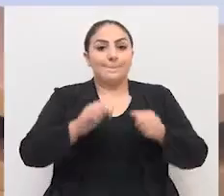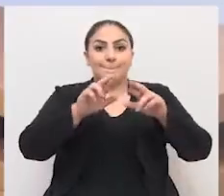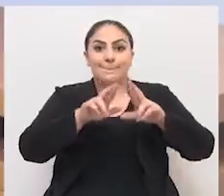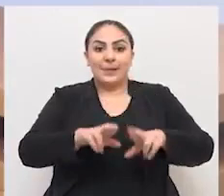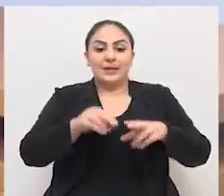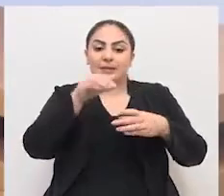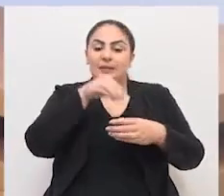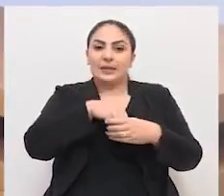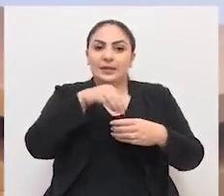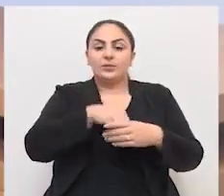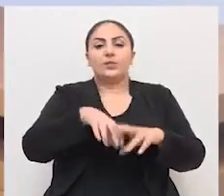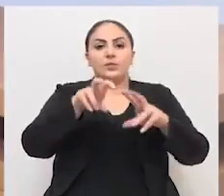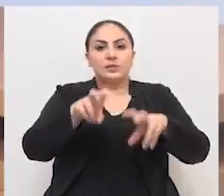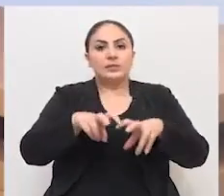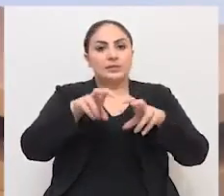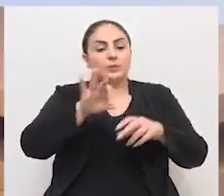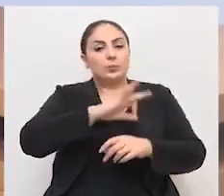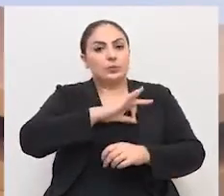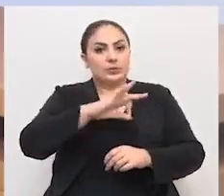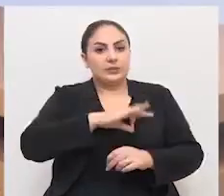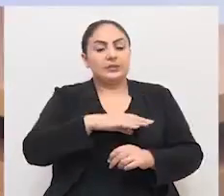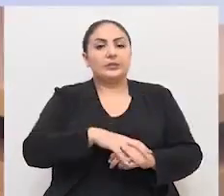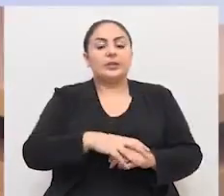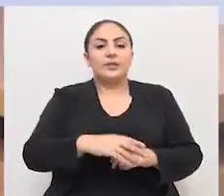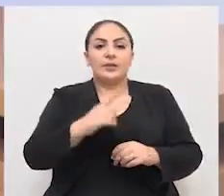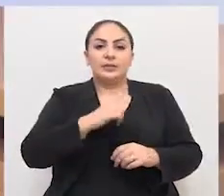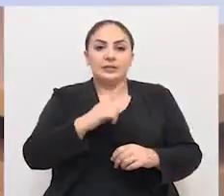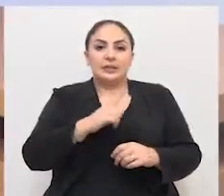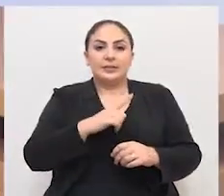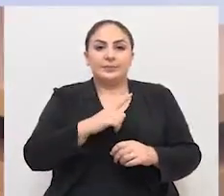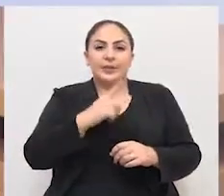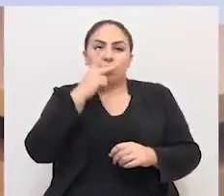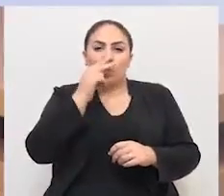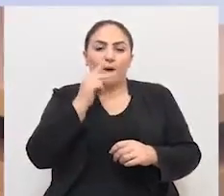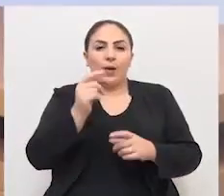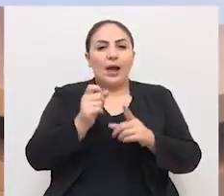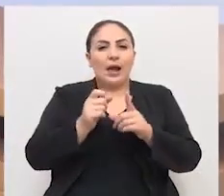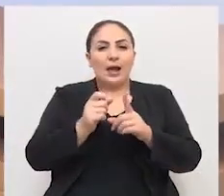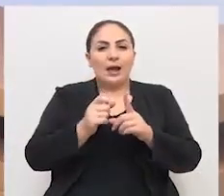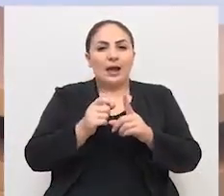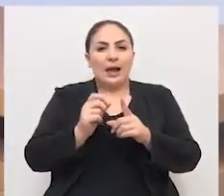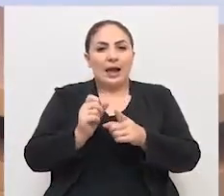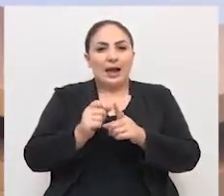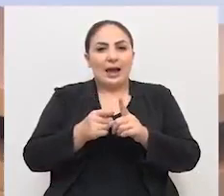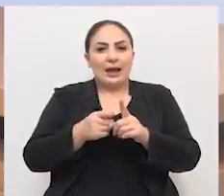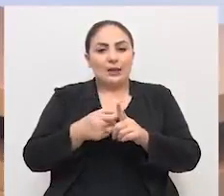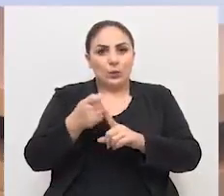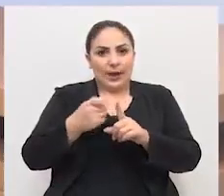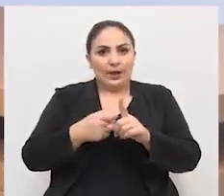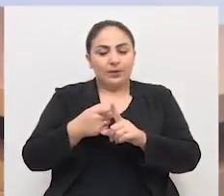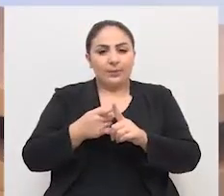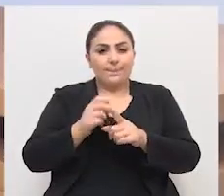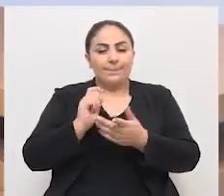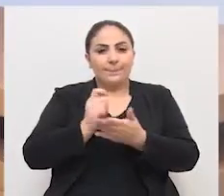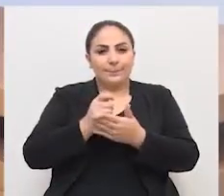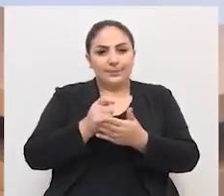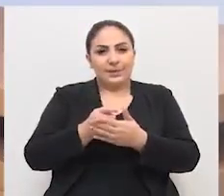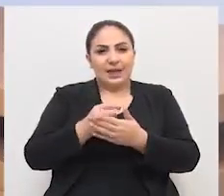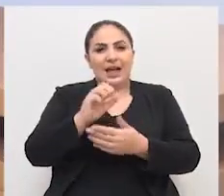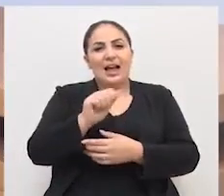Uma área dentro da Fazenda da Brigada Militar deve ser arrendada para a exploração econômica através